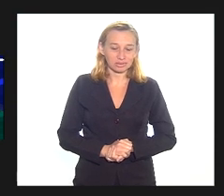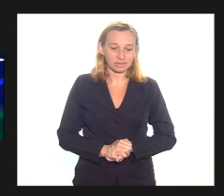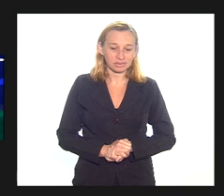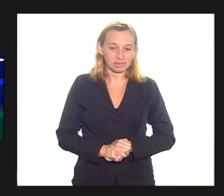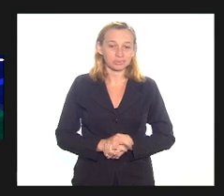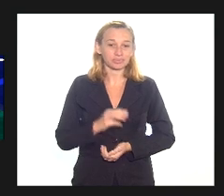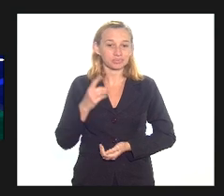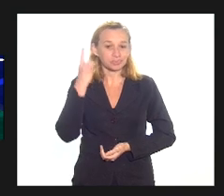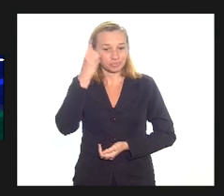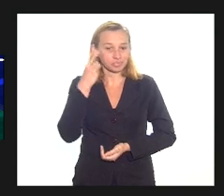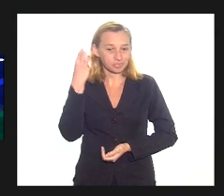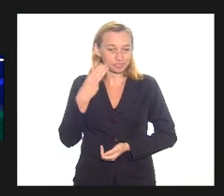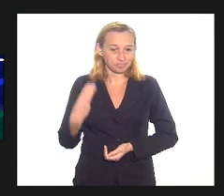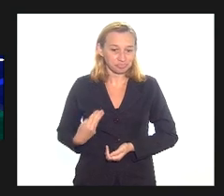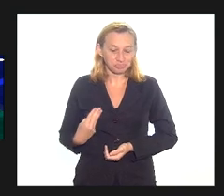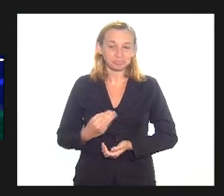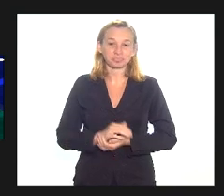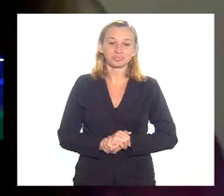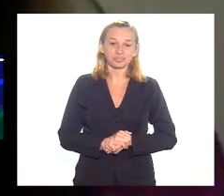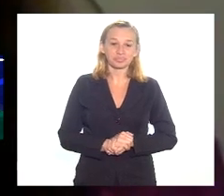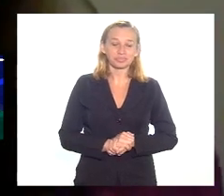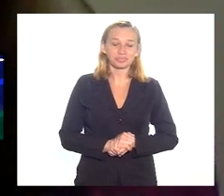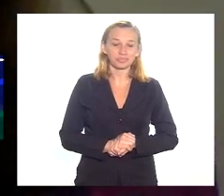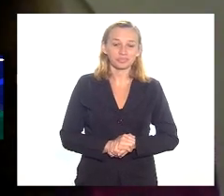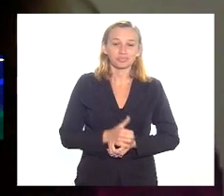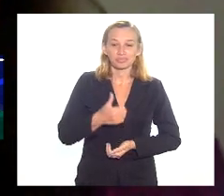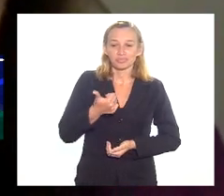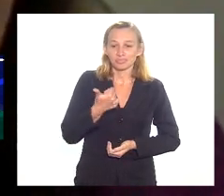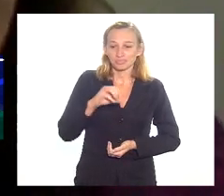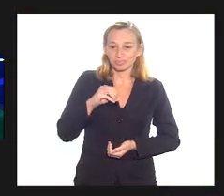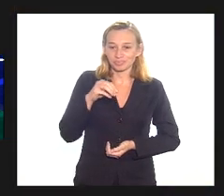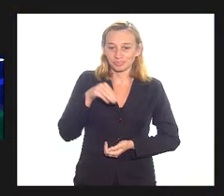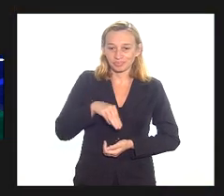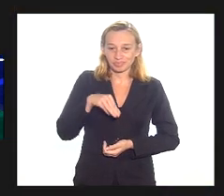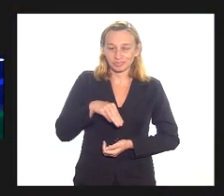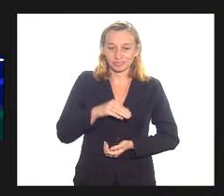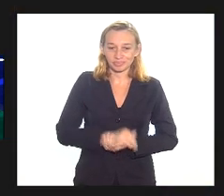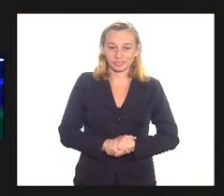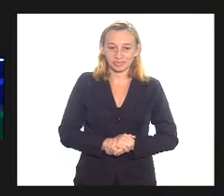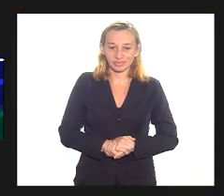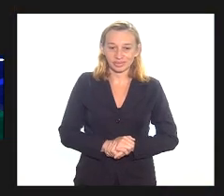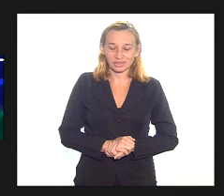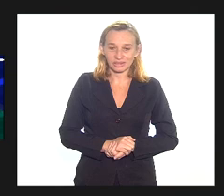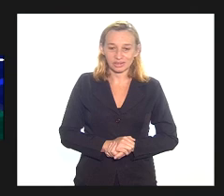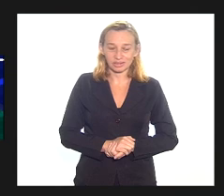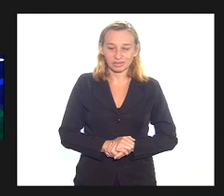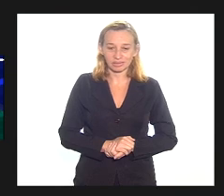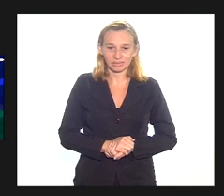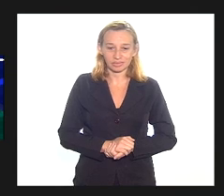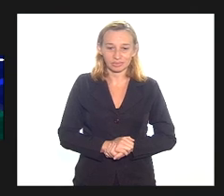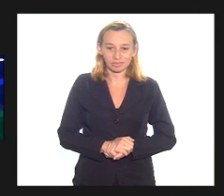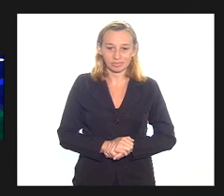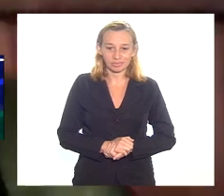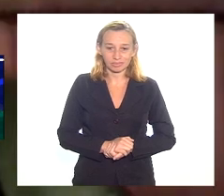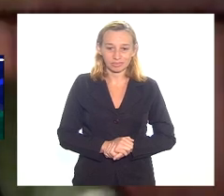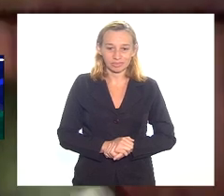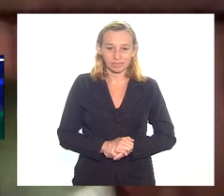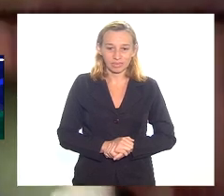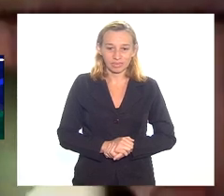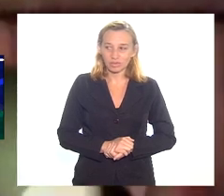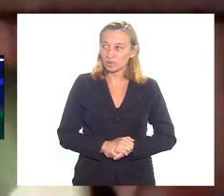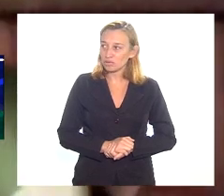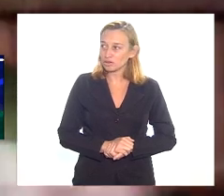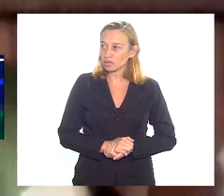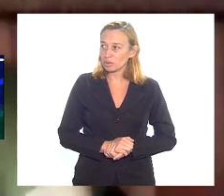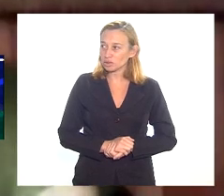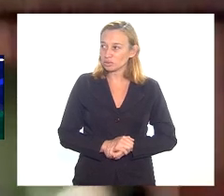Deputada Mônica Francisco, Vossa Excelência conta com 10 minutos. Obrigada, deputada Marta Rocha. Boa tarde, sempre